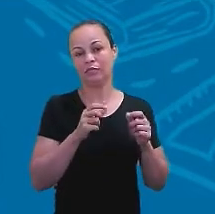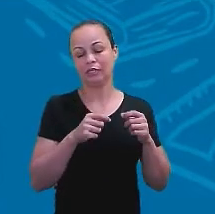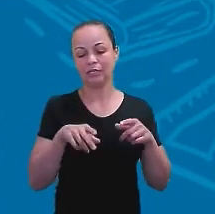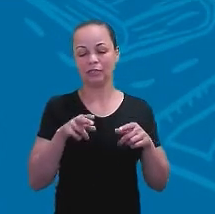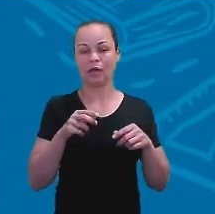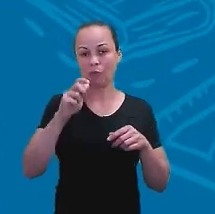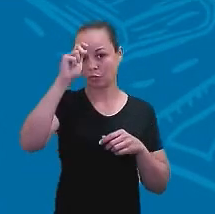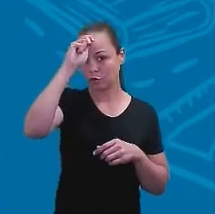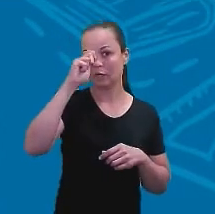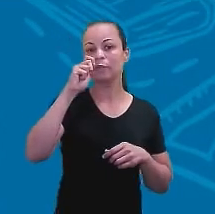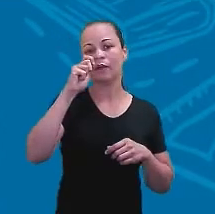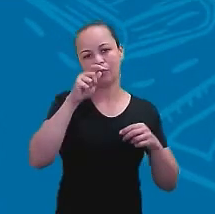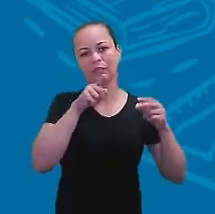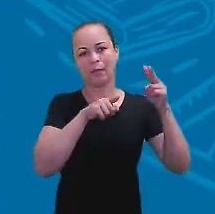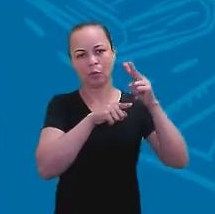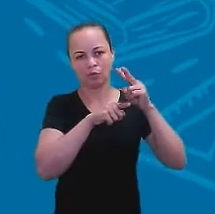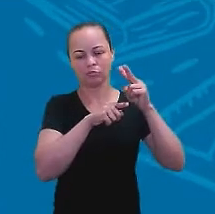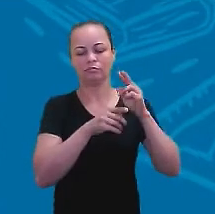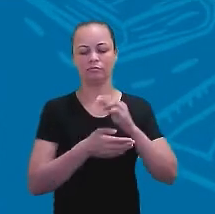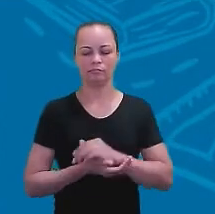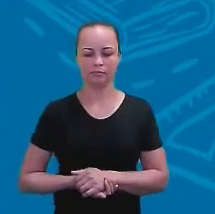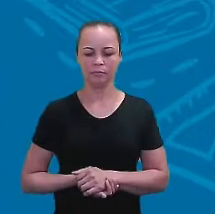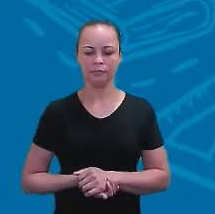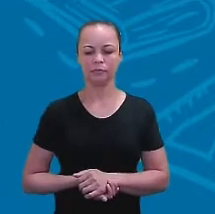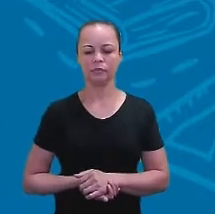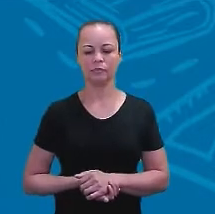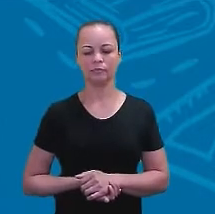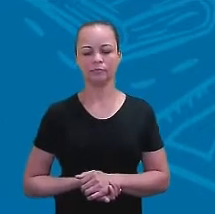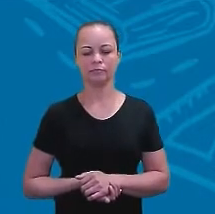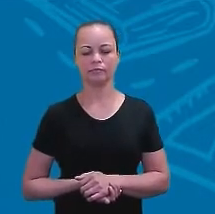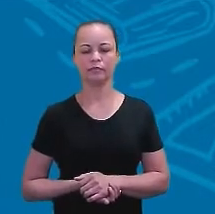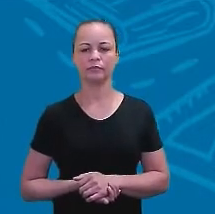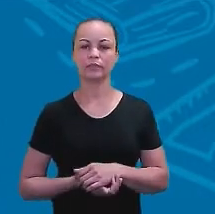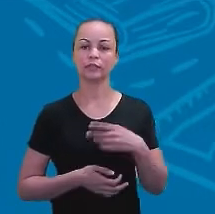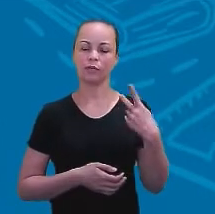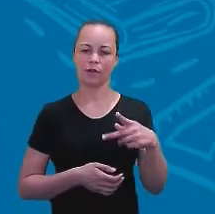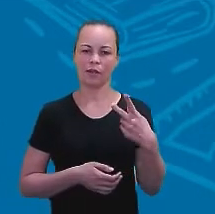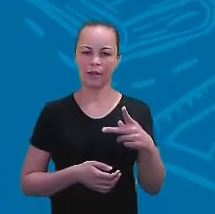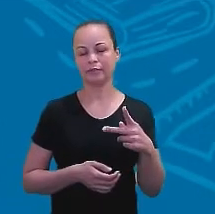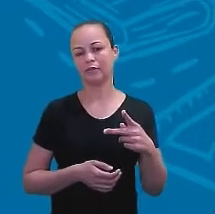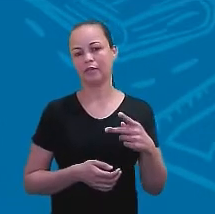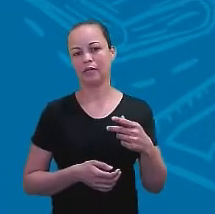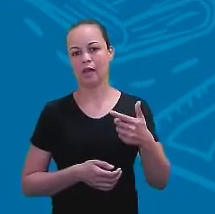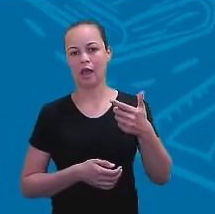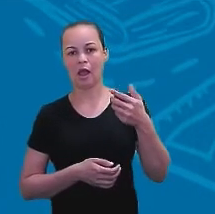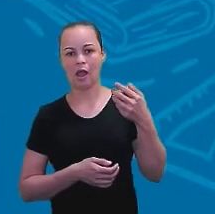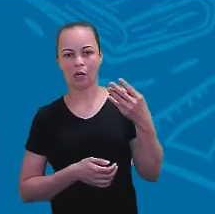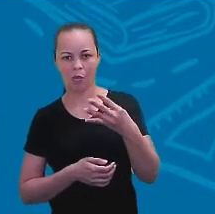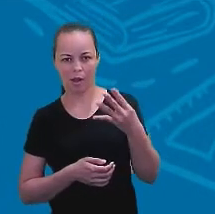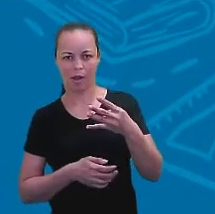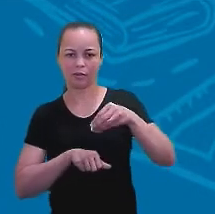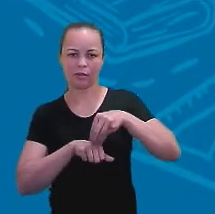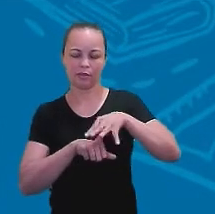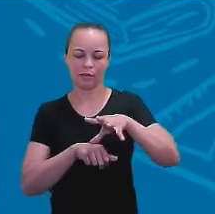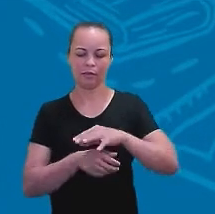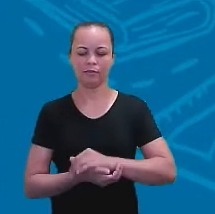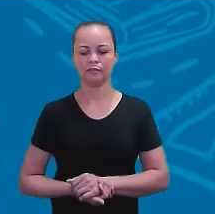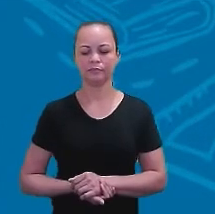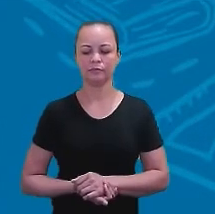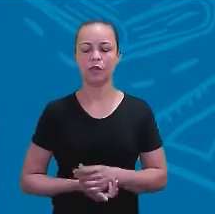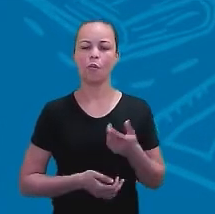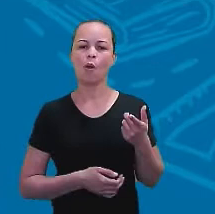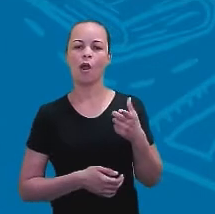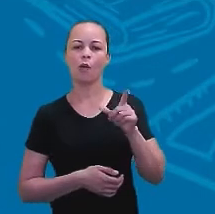e está protegido, tá ok? Então, essa seria a quarta dica. Uma outra dica muito